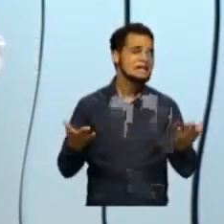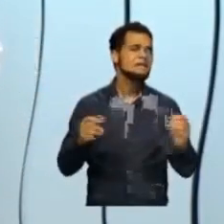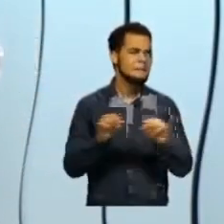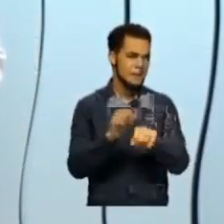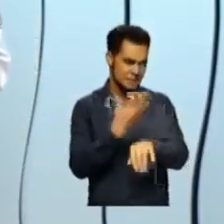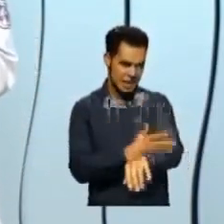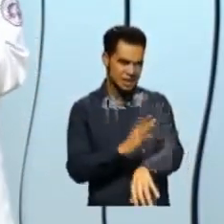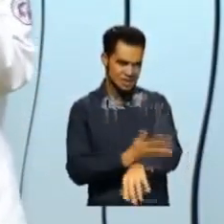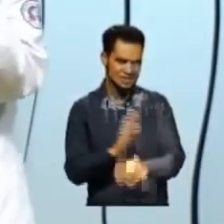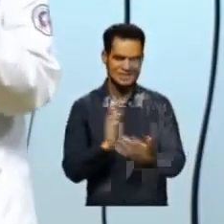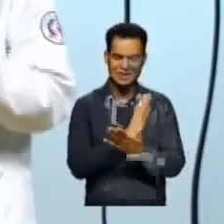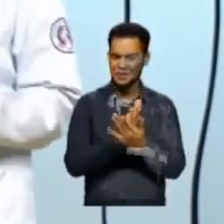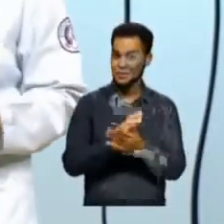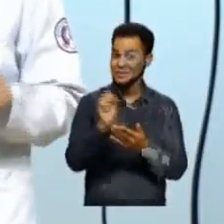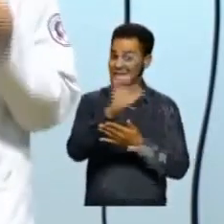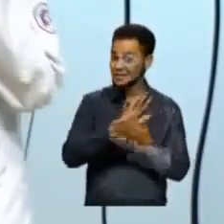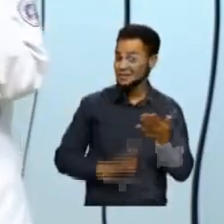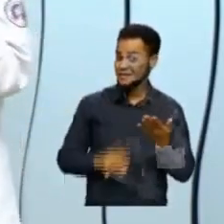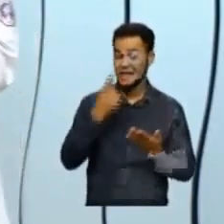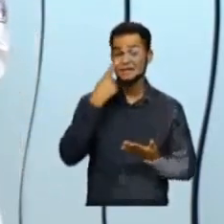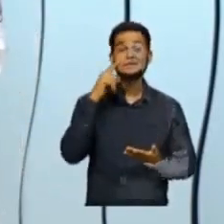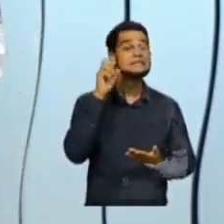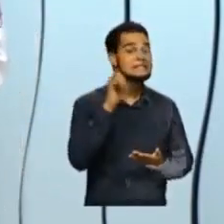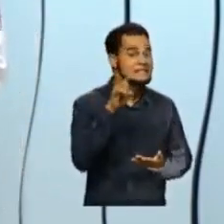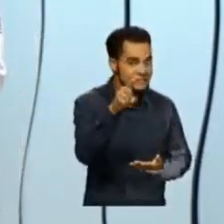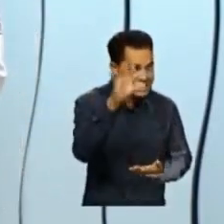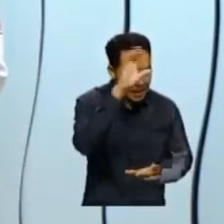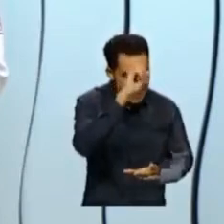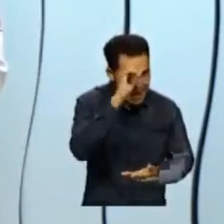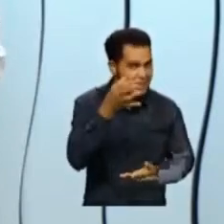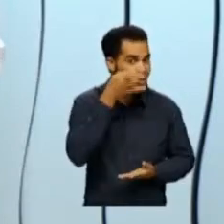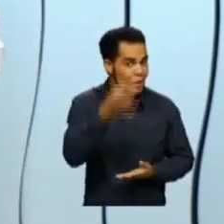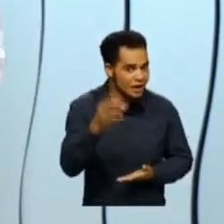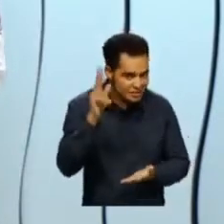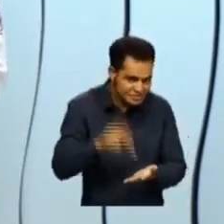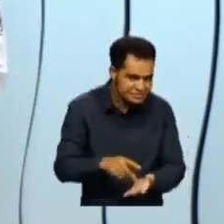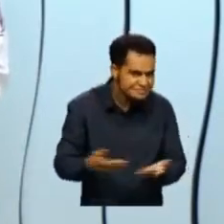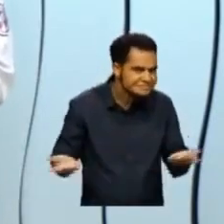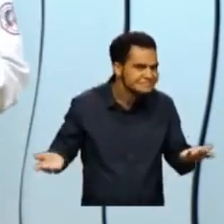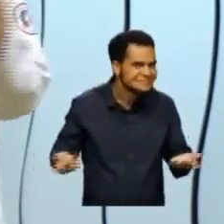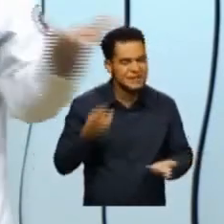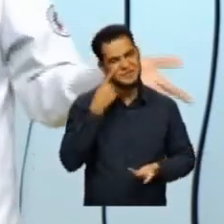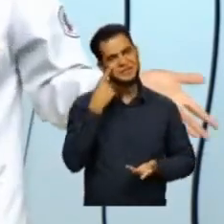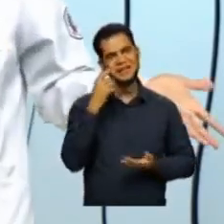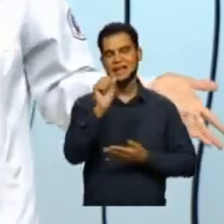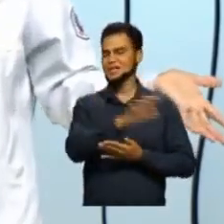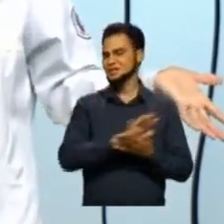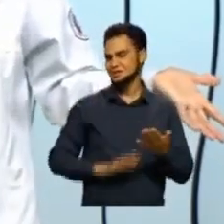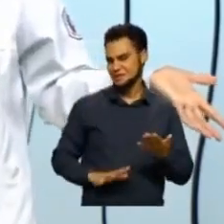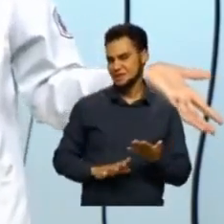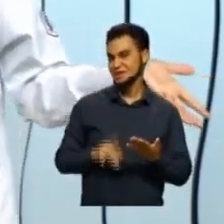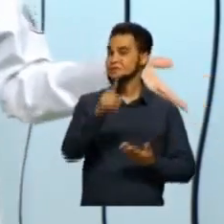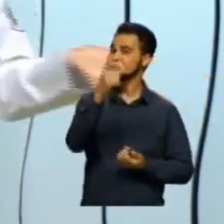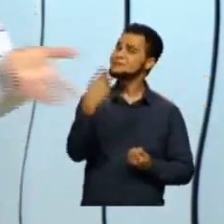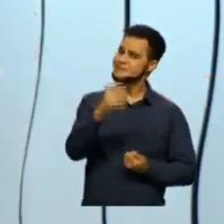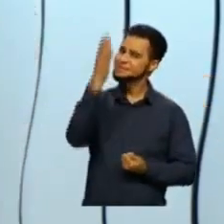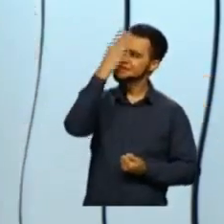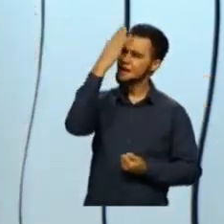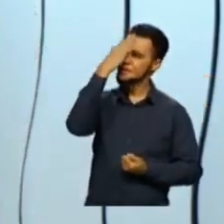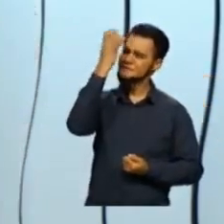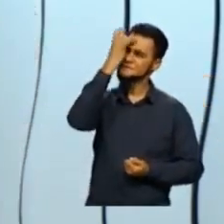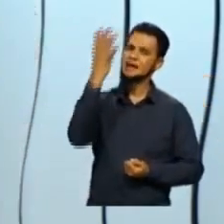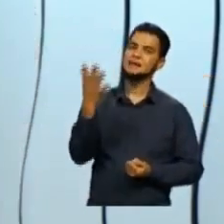para verificar se você realmente aprendeu, se você realmente está ligado na aula. Essas atividades aqui hoje você tem que saber de letra, né? Porque